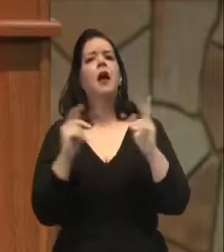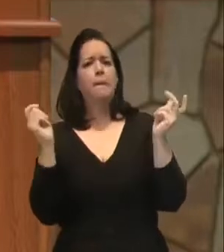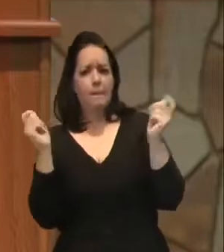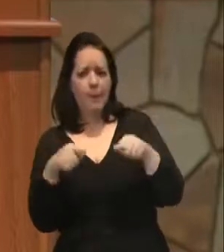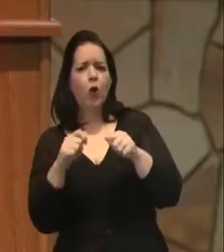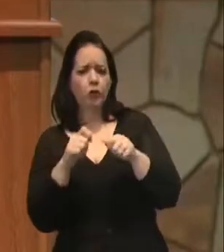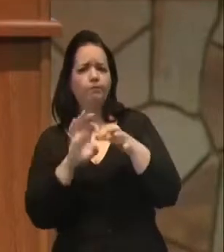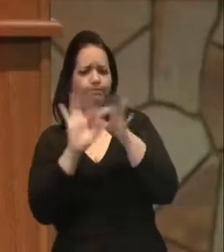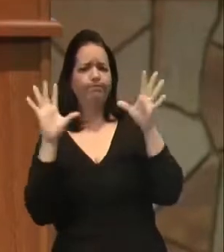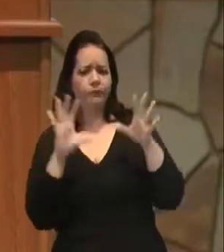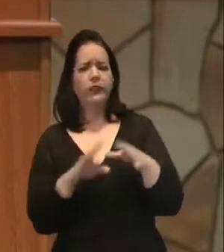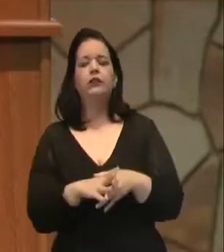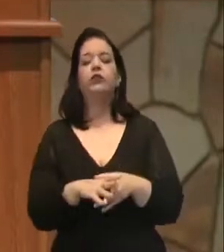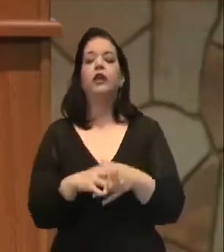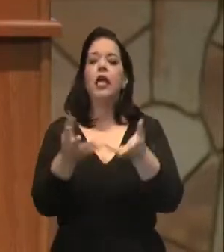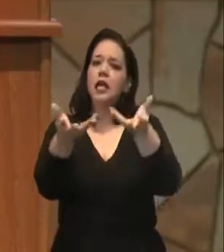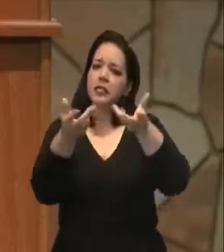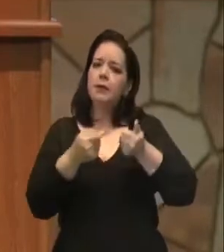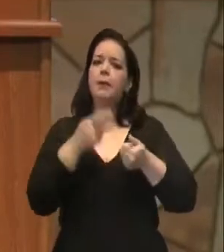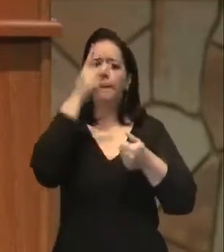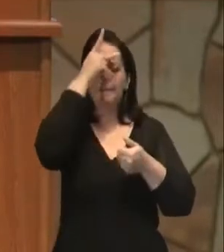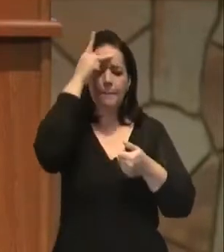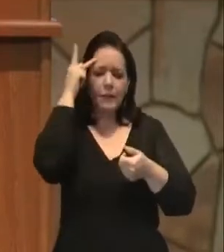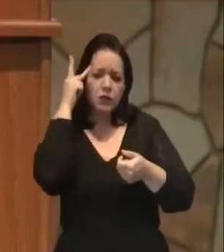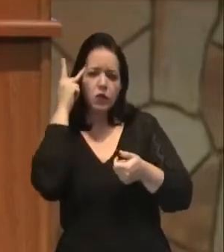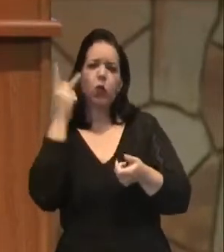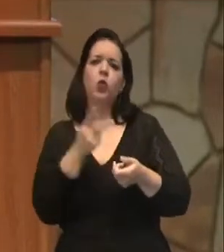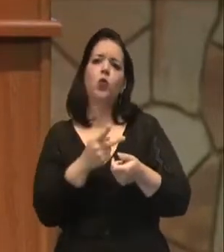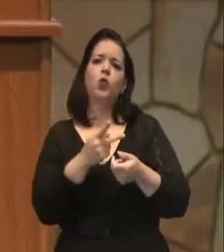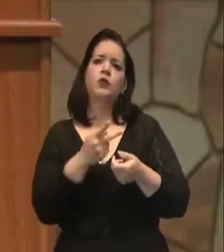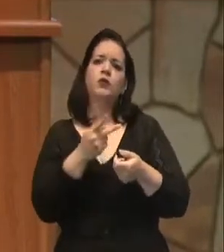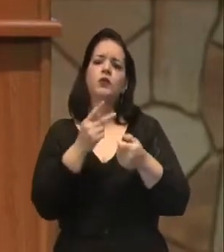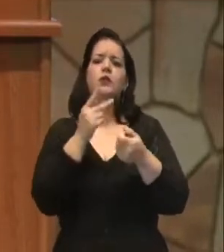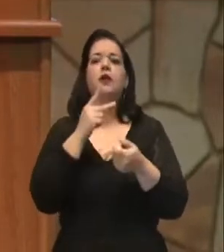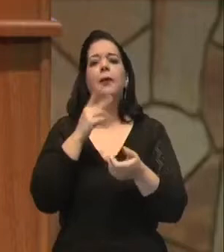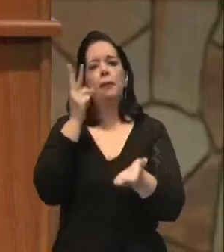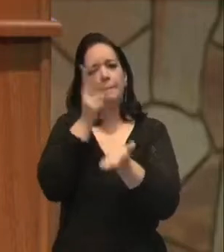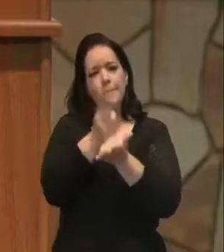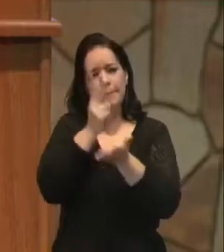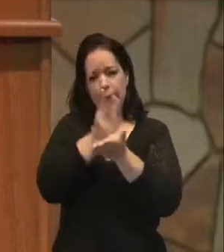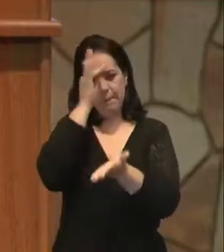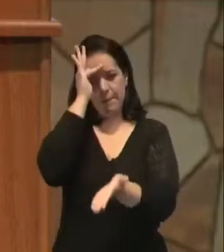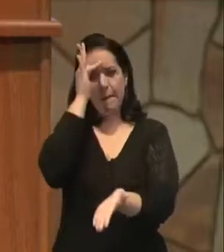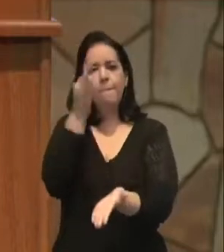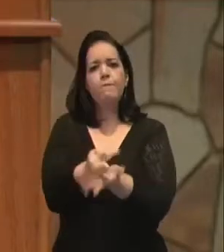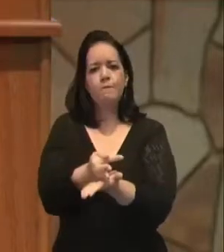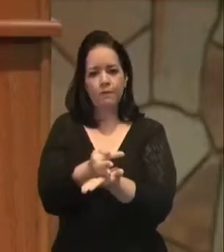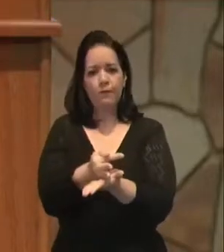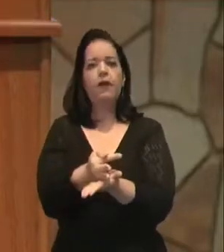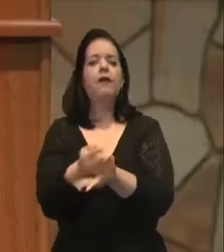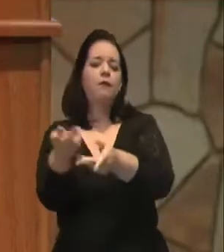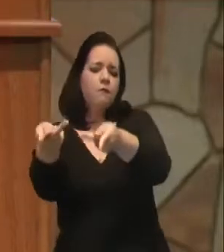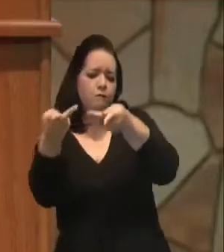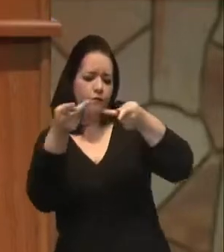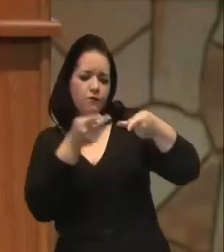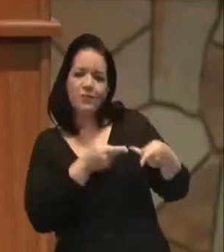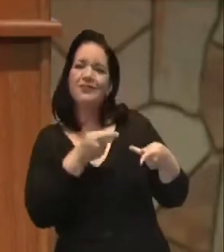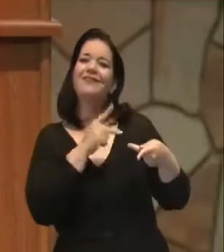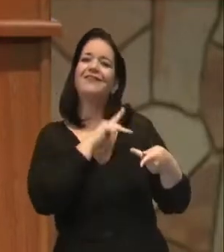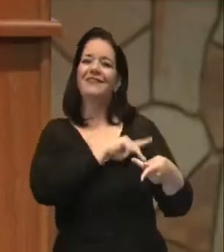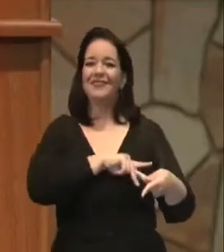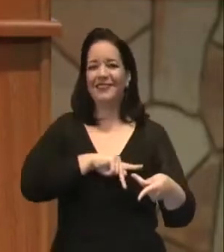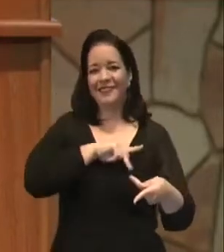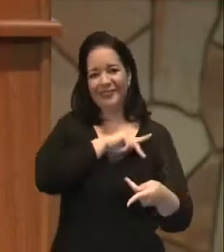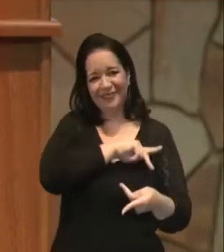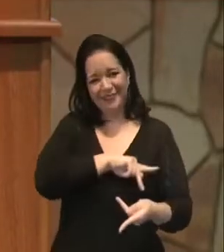trazer informações das igrejas que ele ministrava, as igrejas que ele tinha plantado, e é o caso